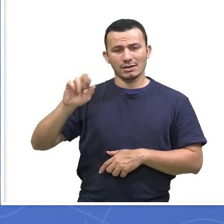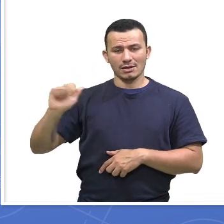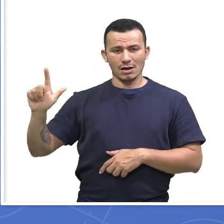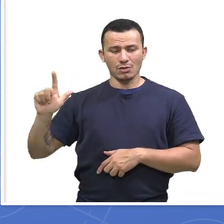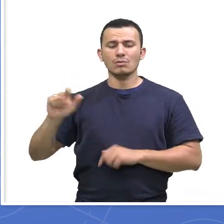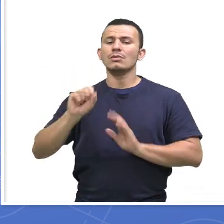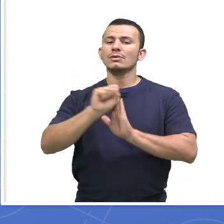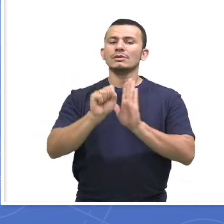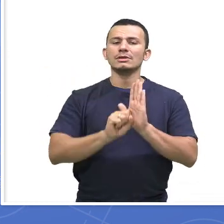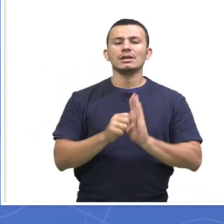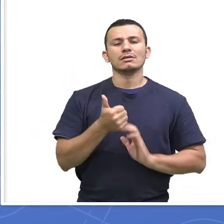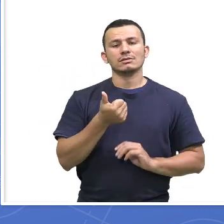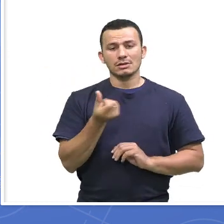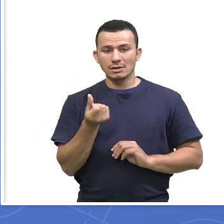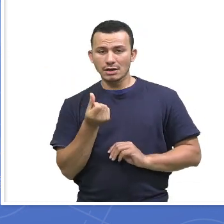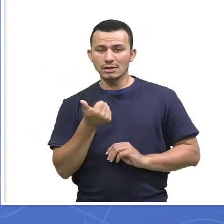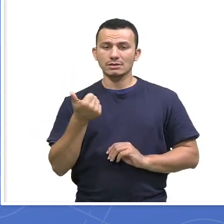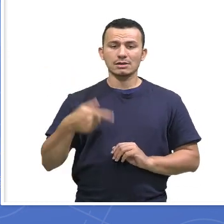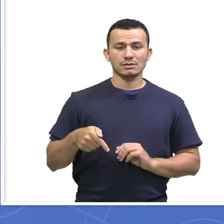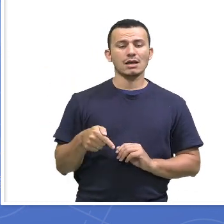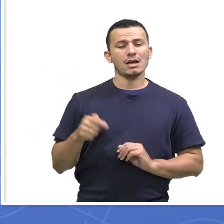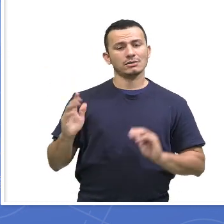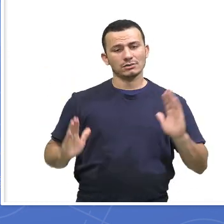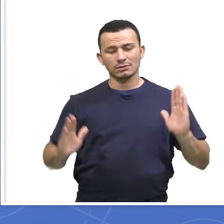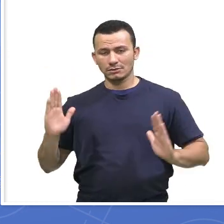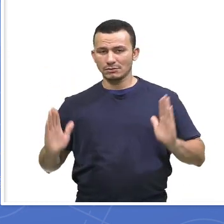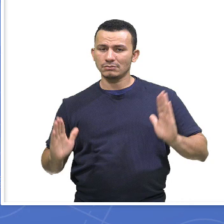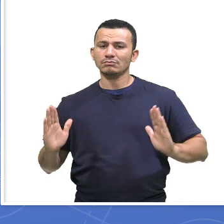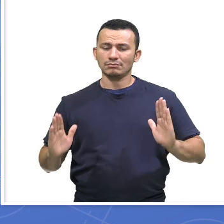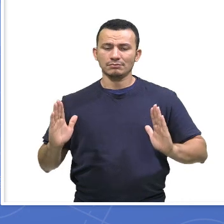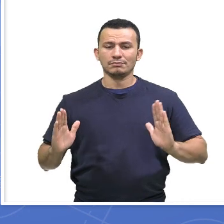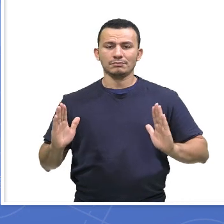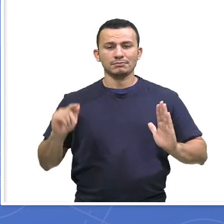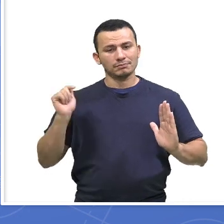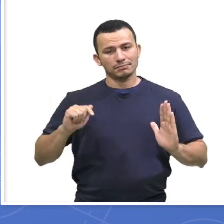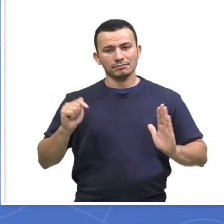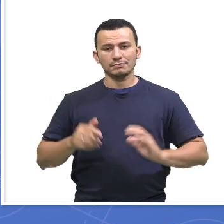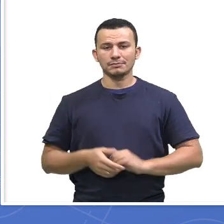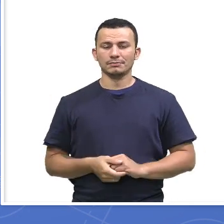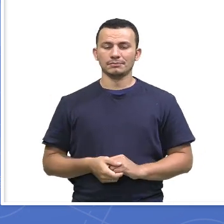séculos XVI e XVII. Então, nós estamos nesse período aí.